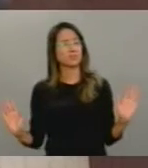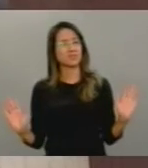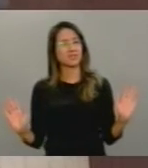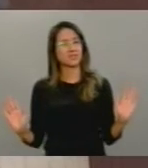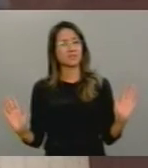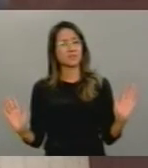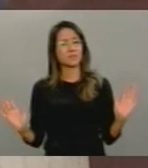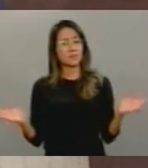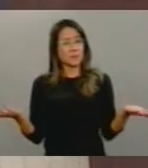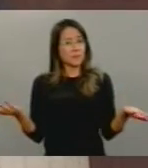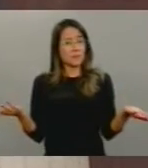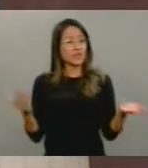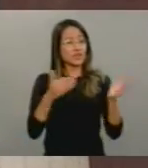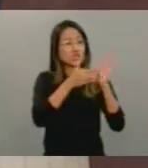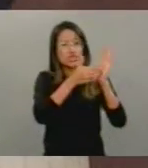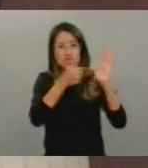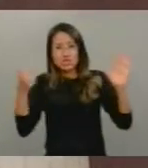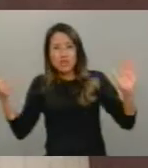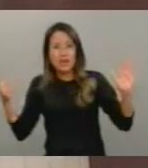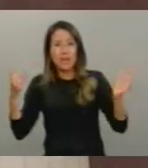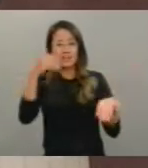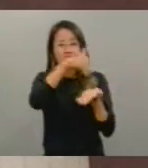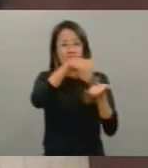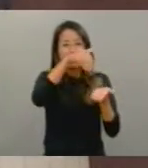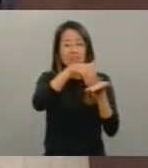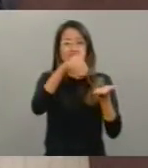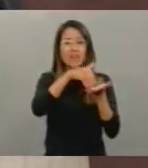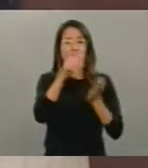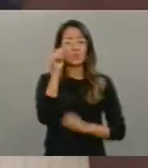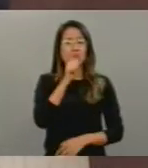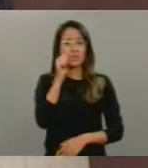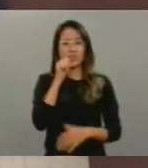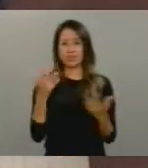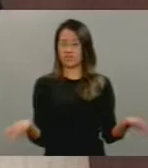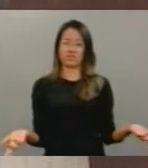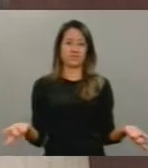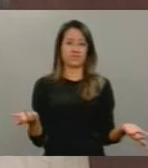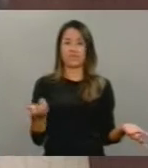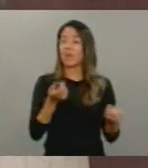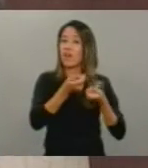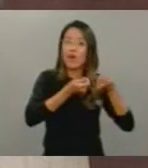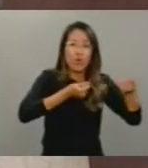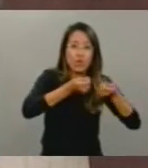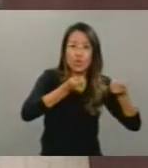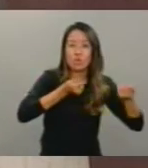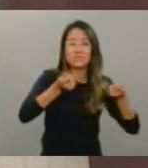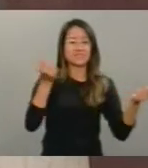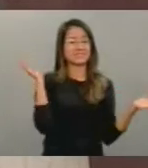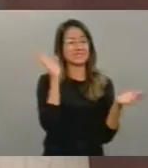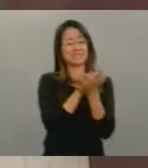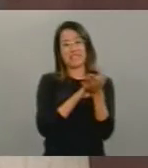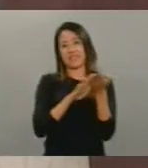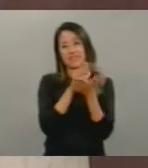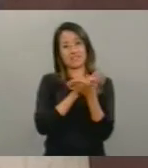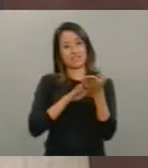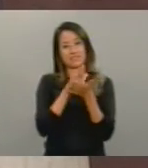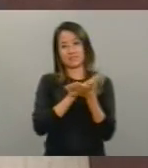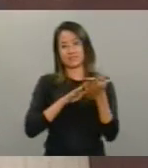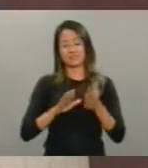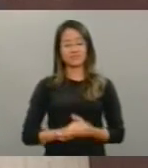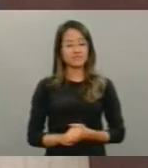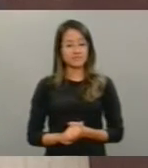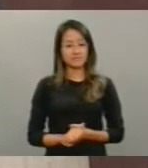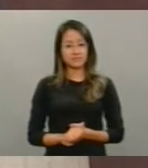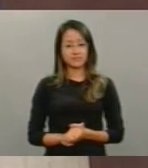único ministério não economiza nada. Se quisesse enfrentar, de fato, o problema do déficit